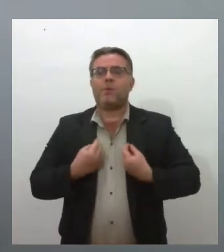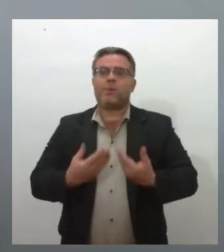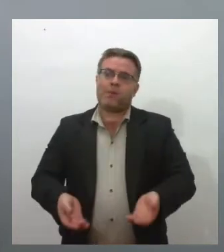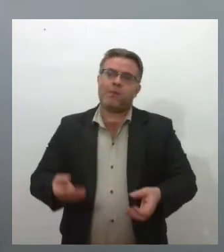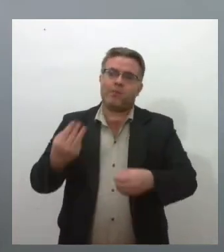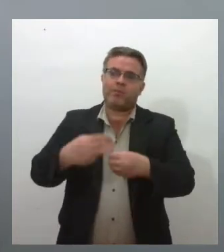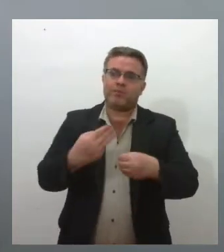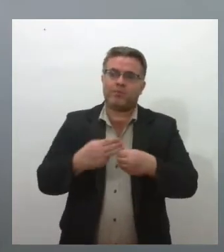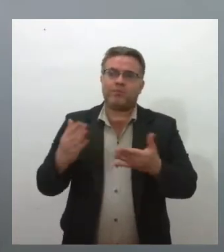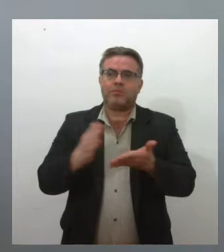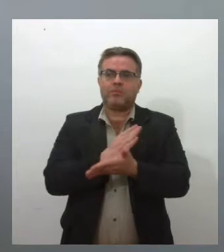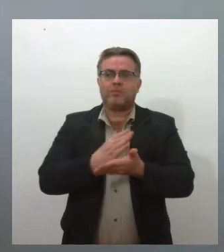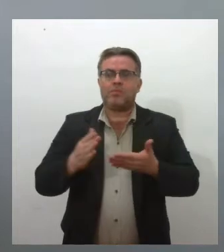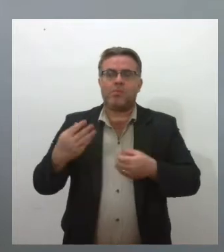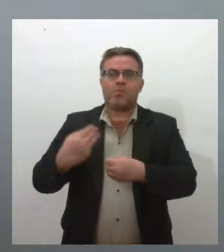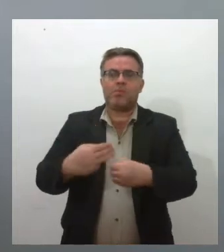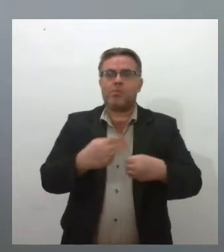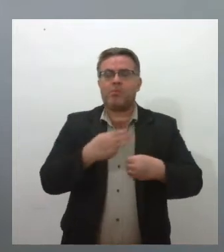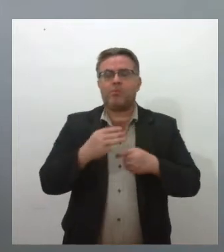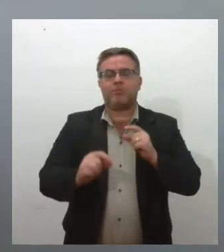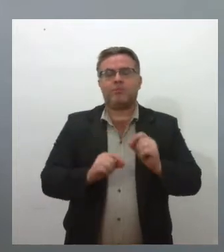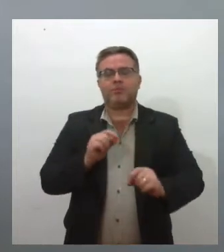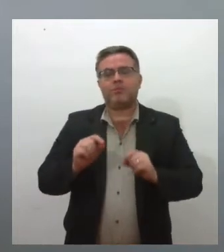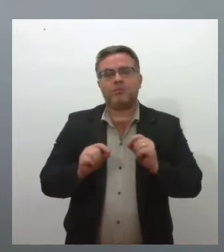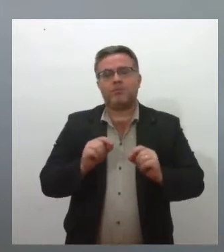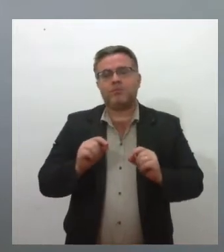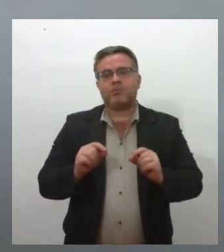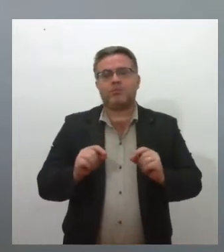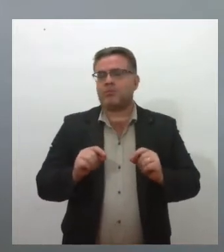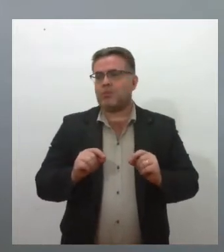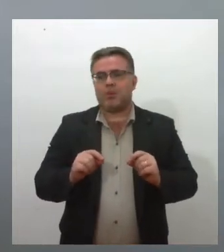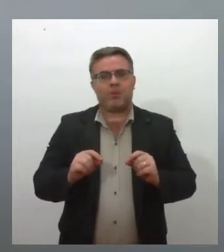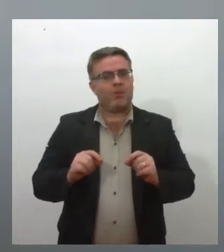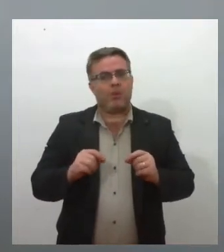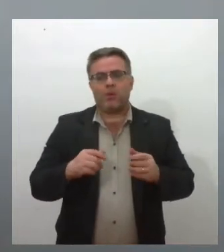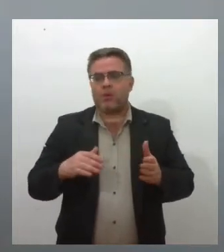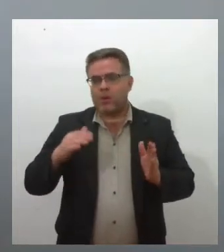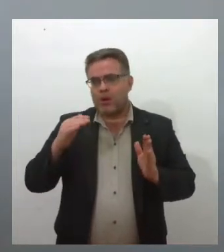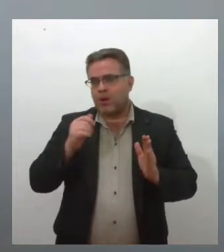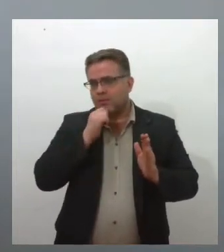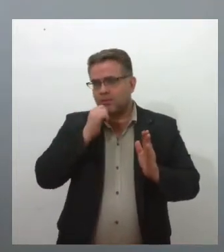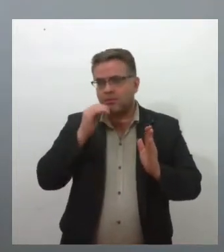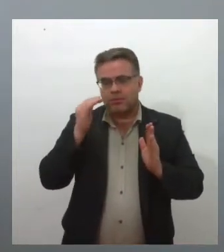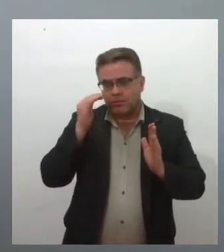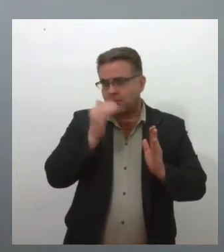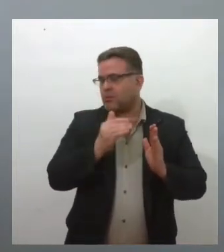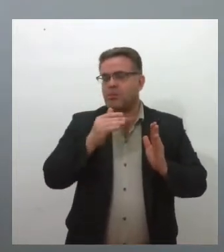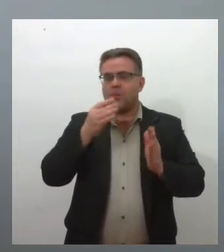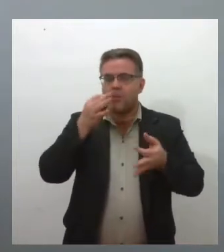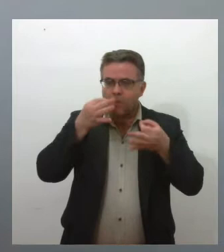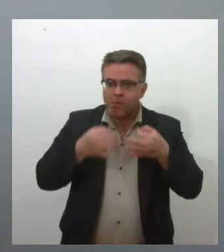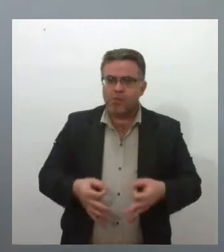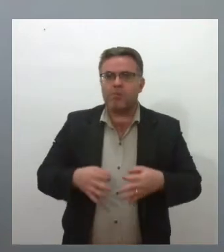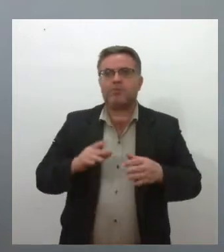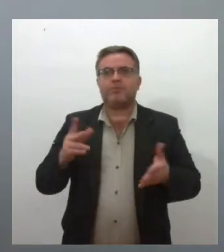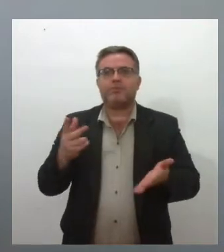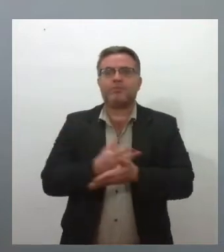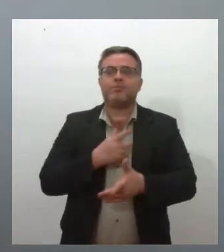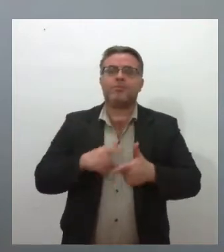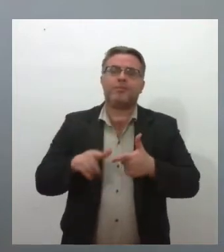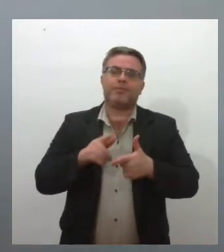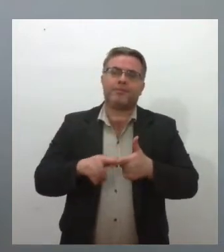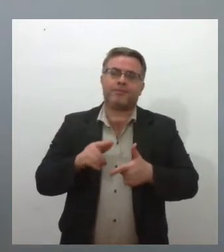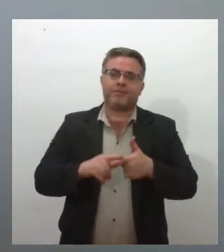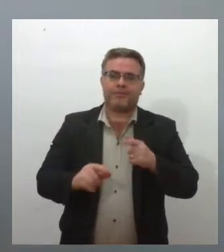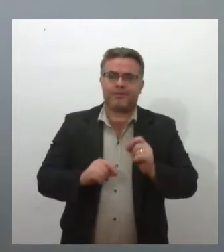Alguns municípios deixam de estar em dia com as contribuições previdenciárias, terminam tendo problemas.